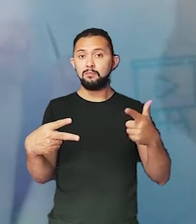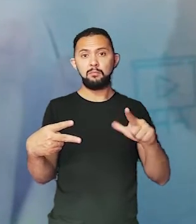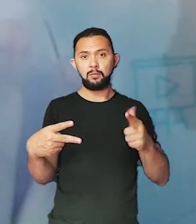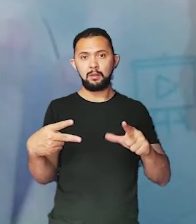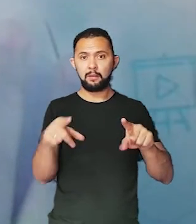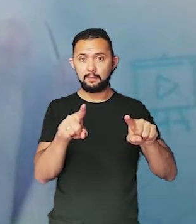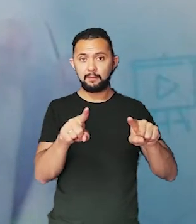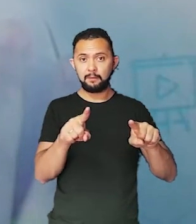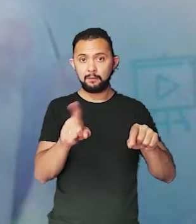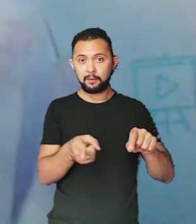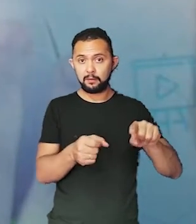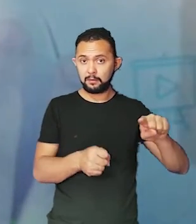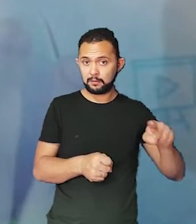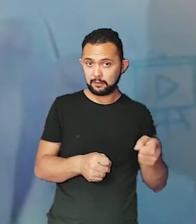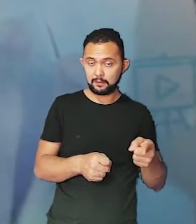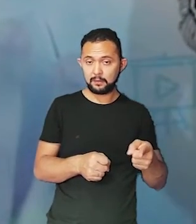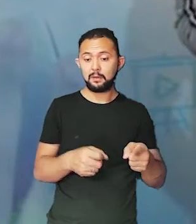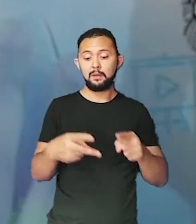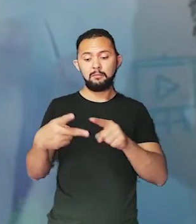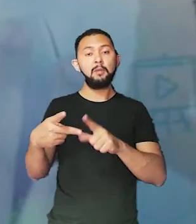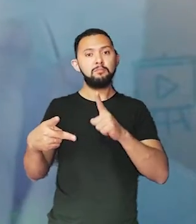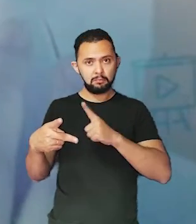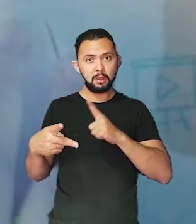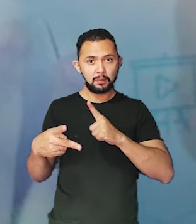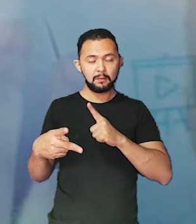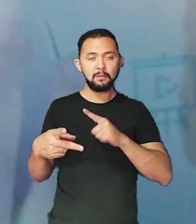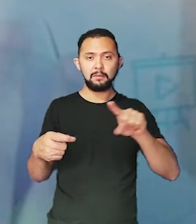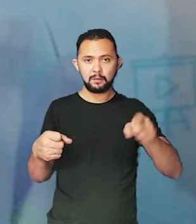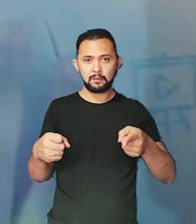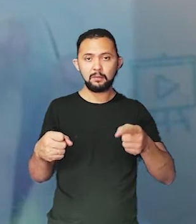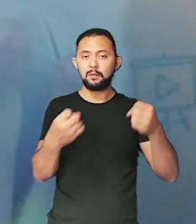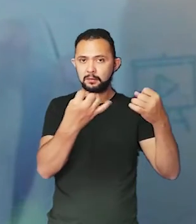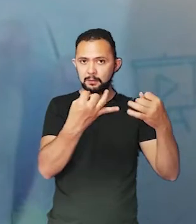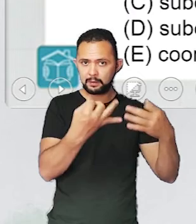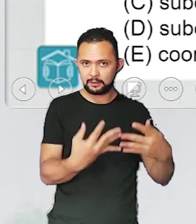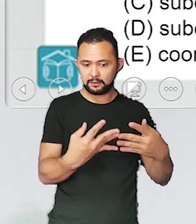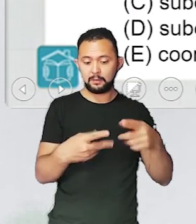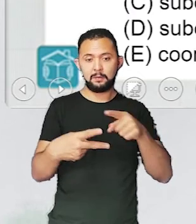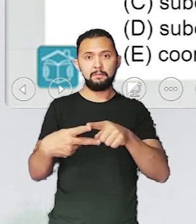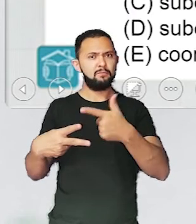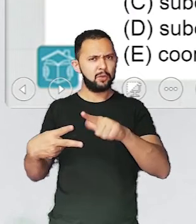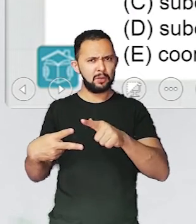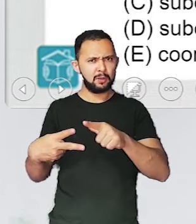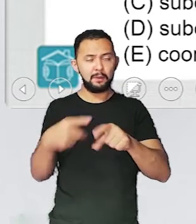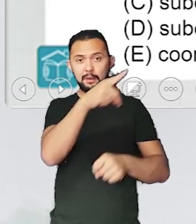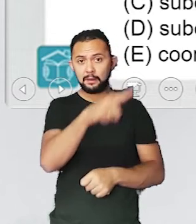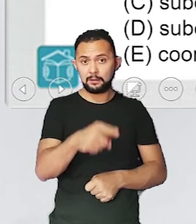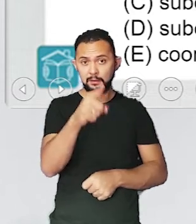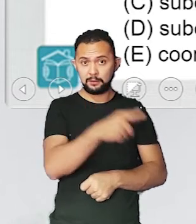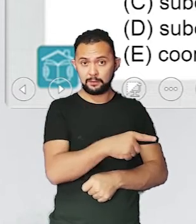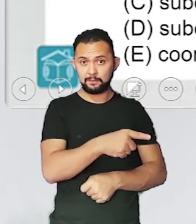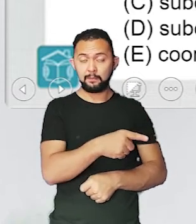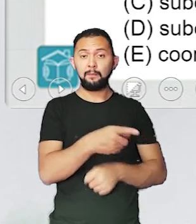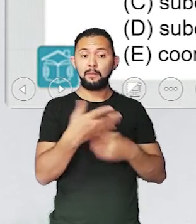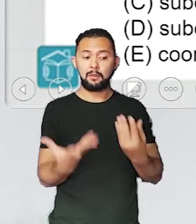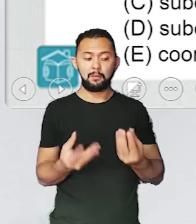chama de quê? Restritiva. E quando é com vírgula a gente chama de quê? Explicativa. Então, gente, o que a gente